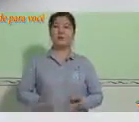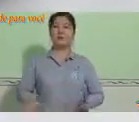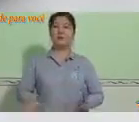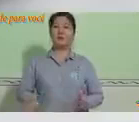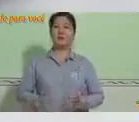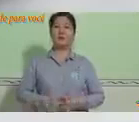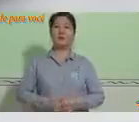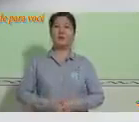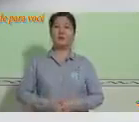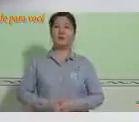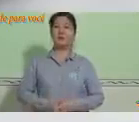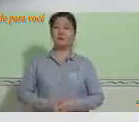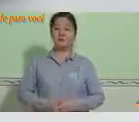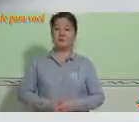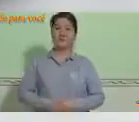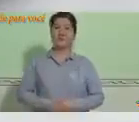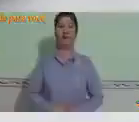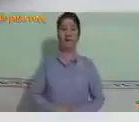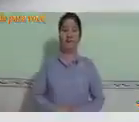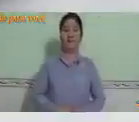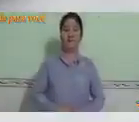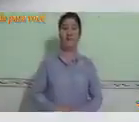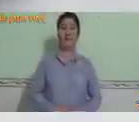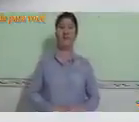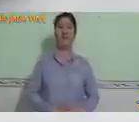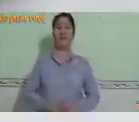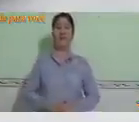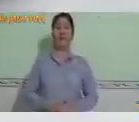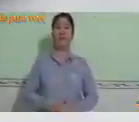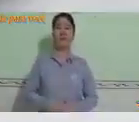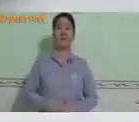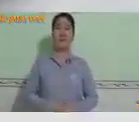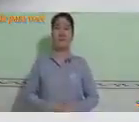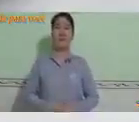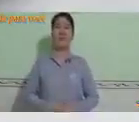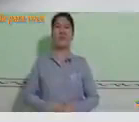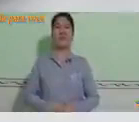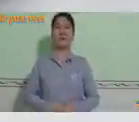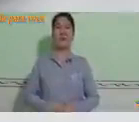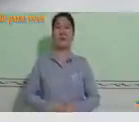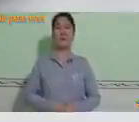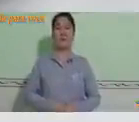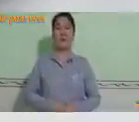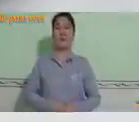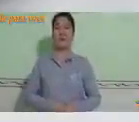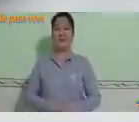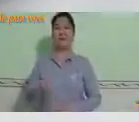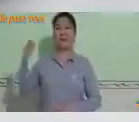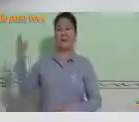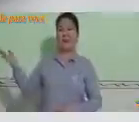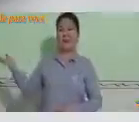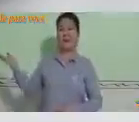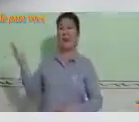A N D O U M P R O T T O R S O L A R C O M F P S A C I M A D E 30 E